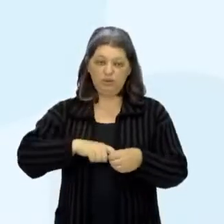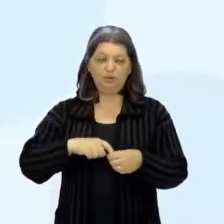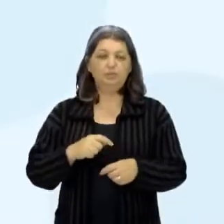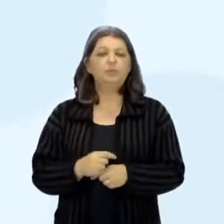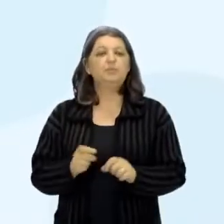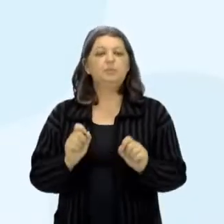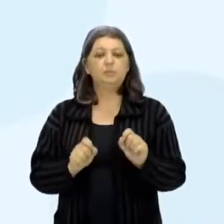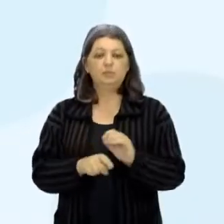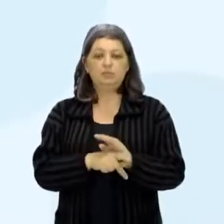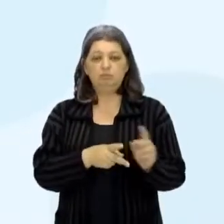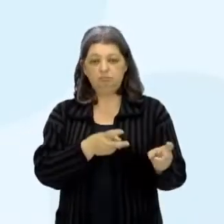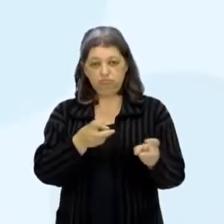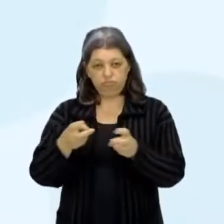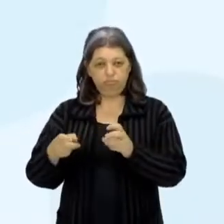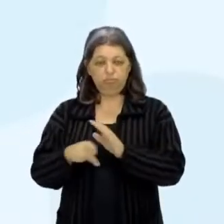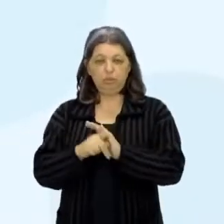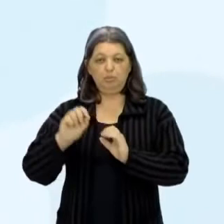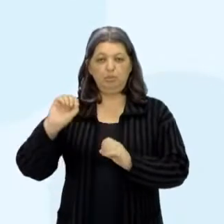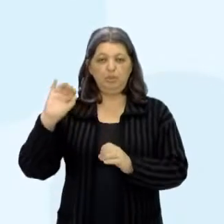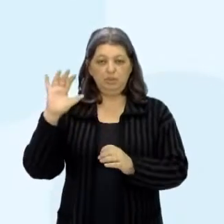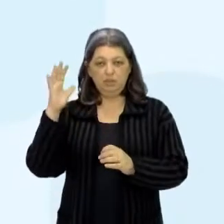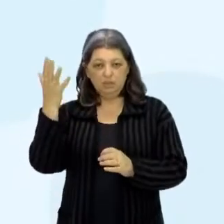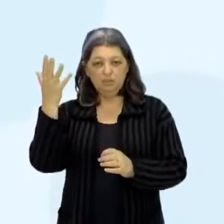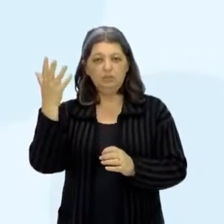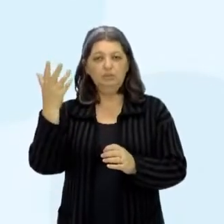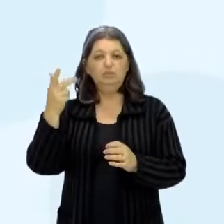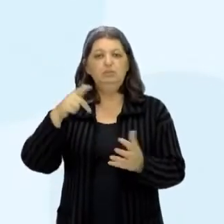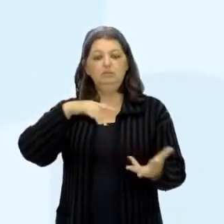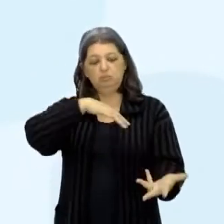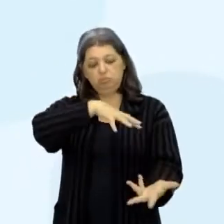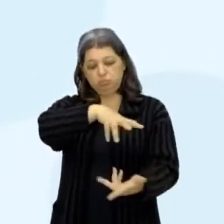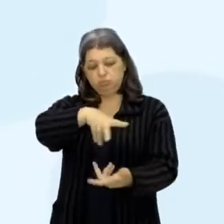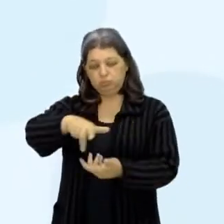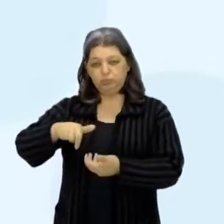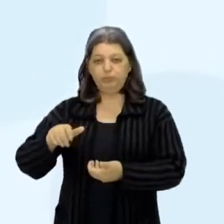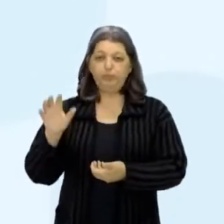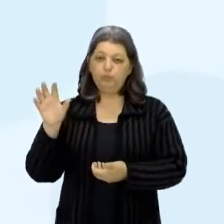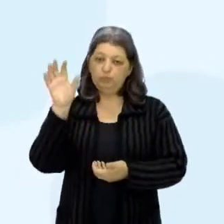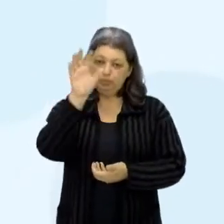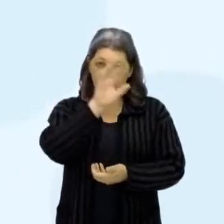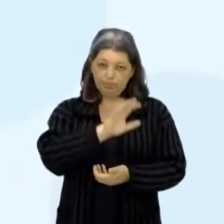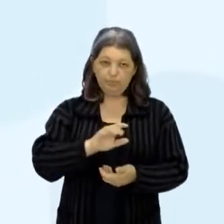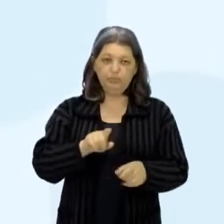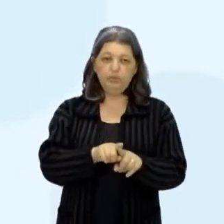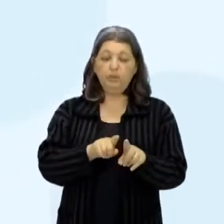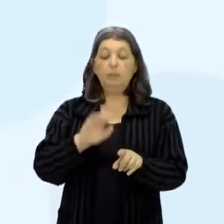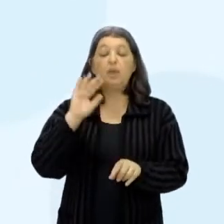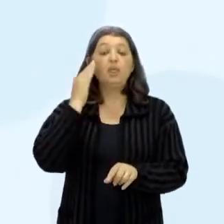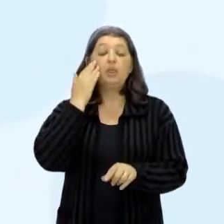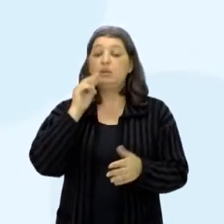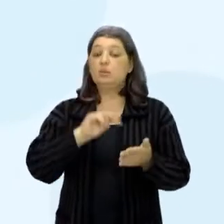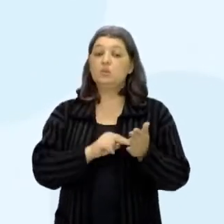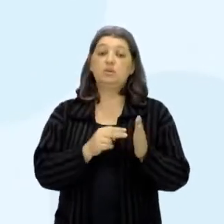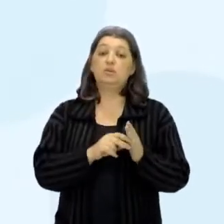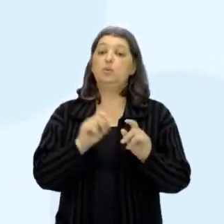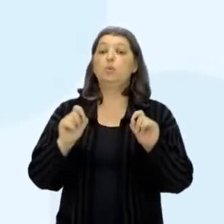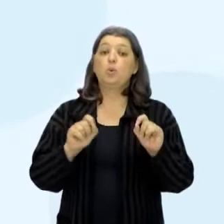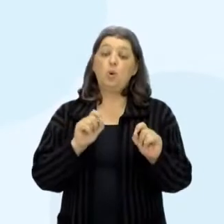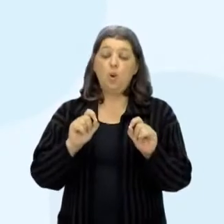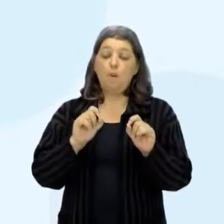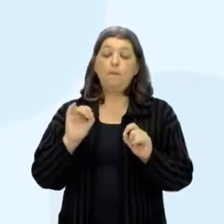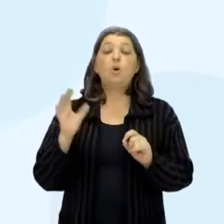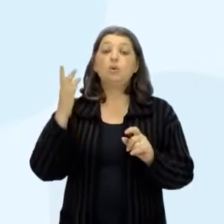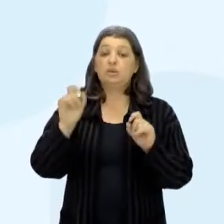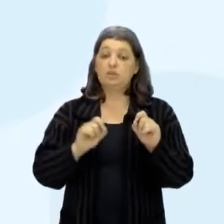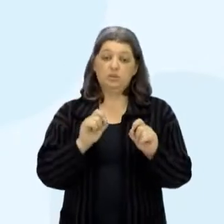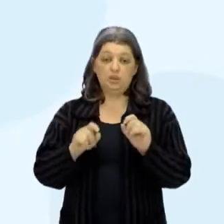identificar alterações climáticas regionais e globais, entender o que é e como ocorre o